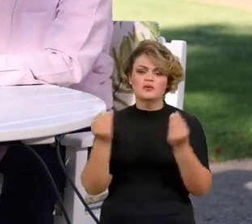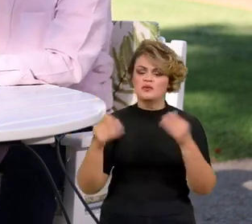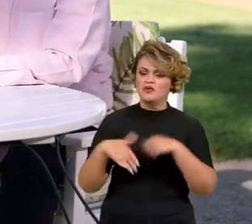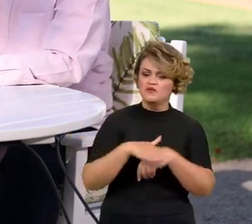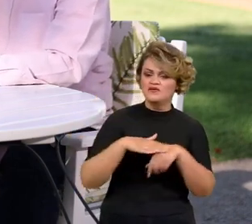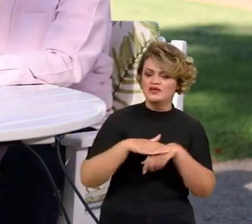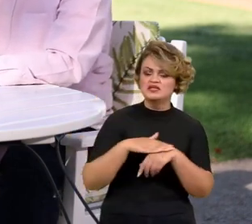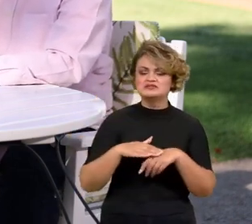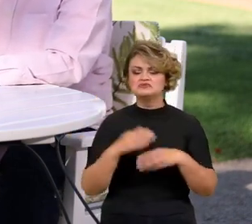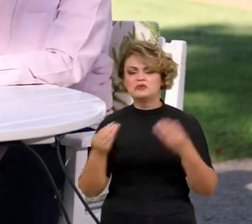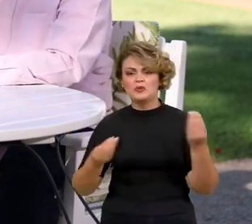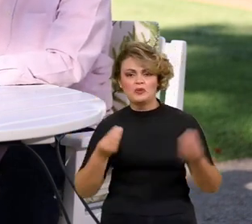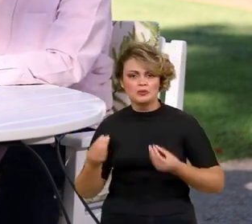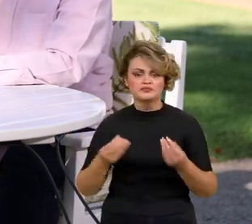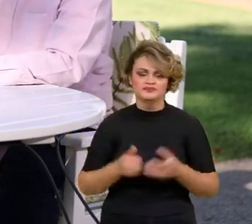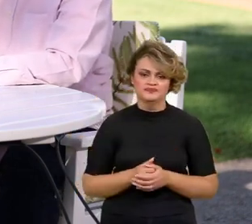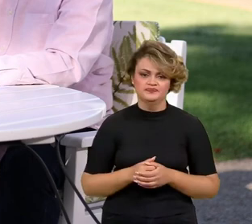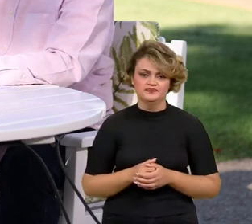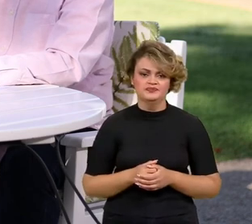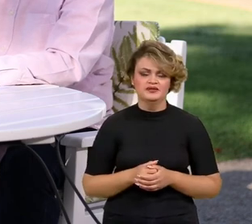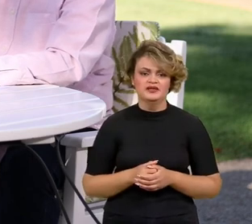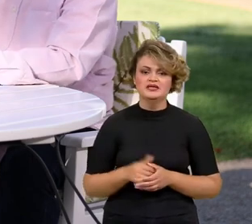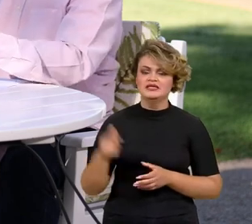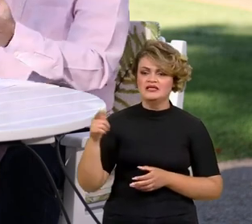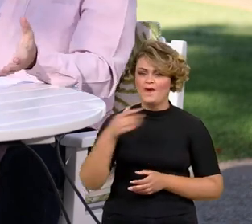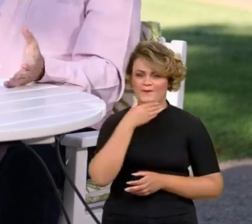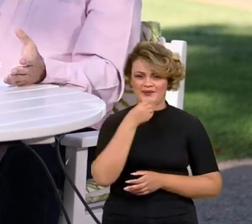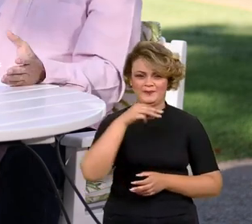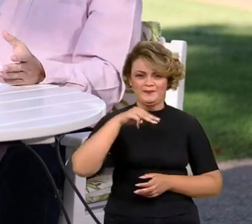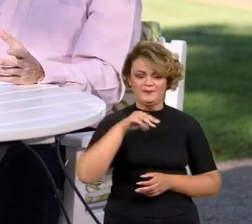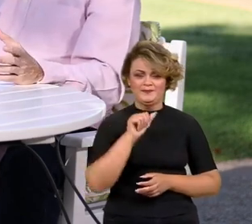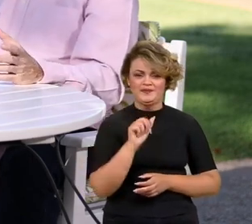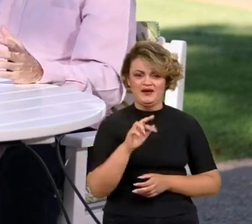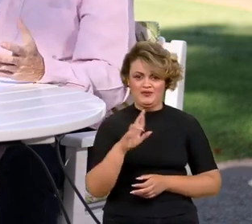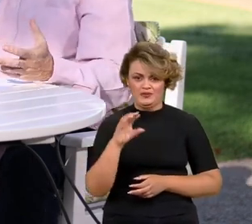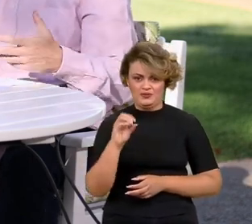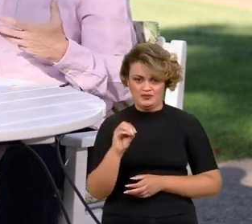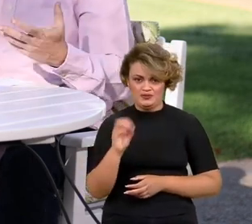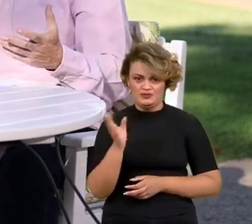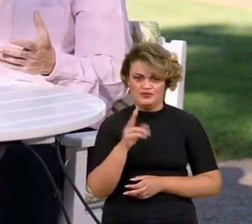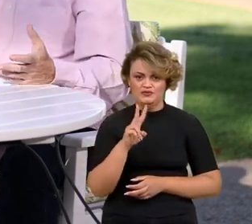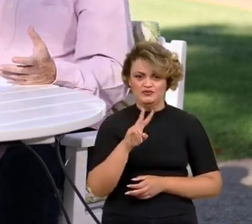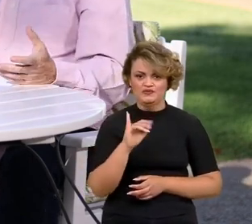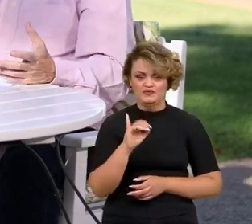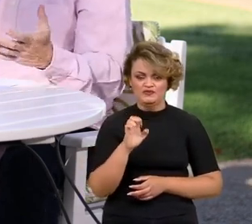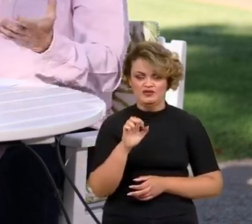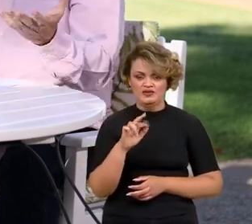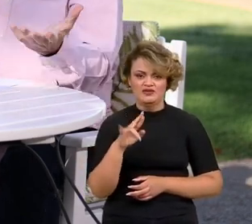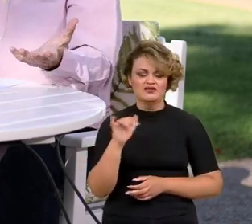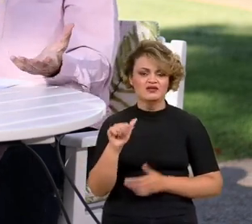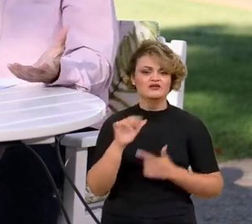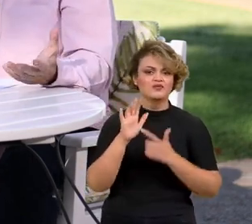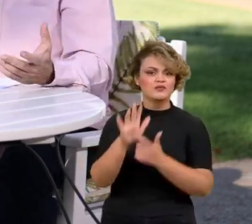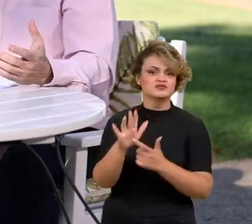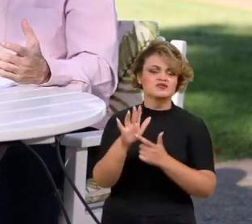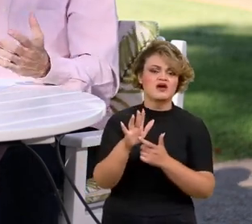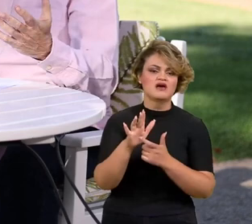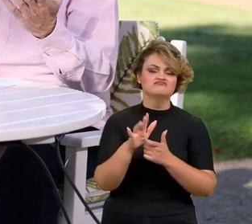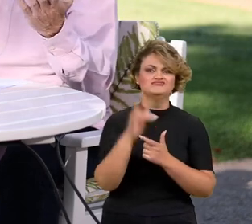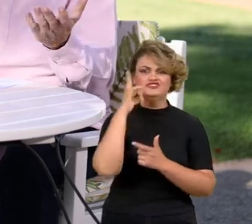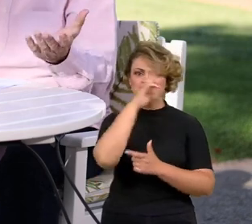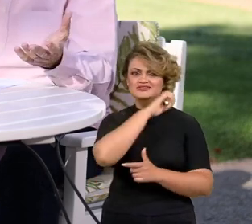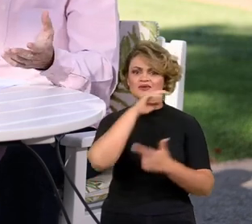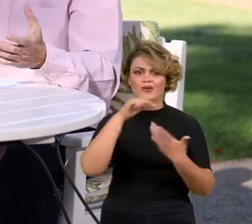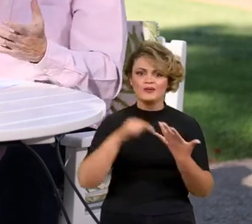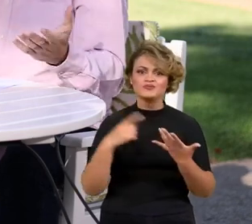e o Mauro Vieira foi lá apresentar para os empresários locais né um pouco dessa dificuldade de fazer um encontro